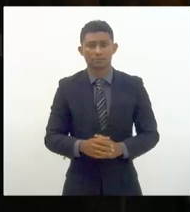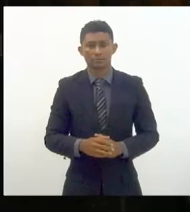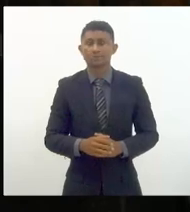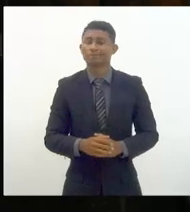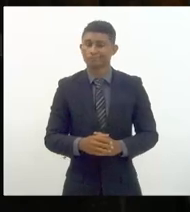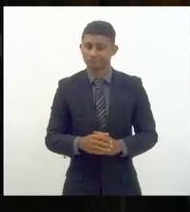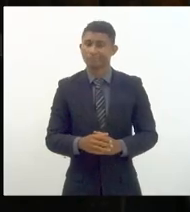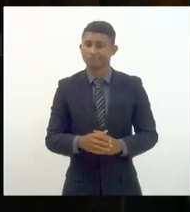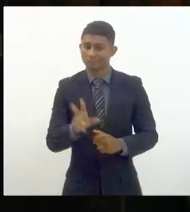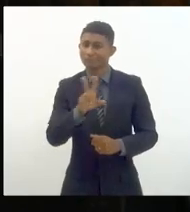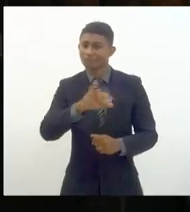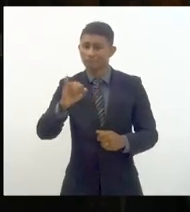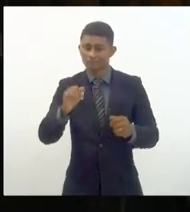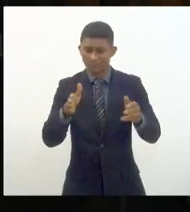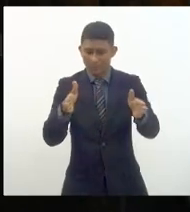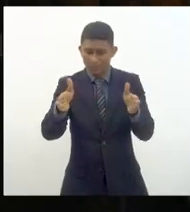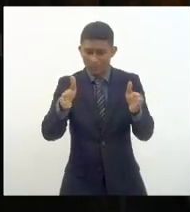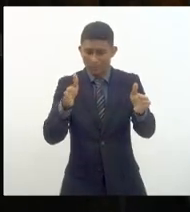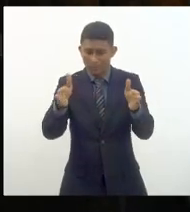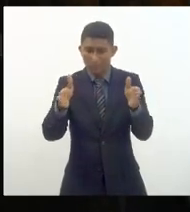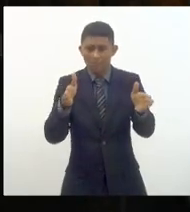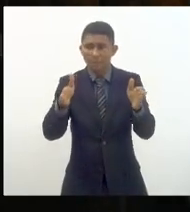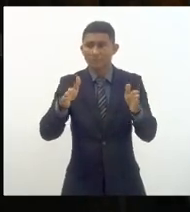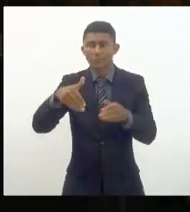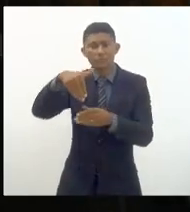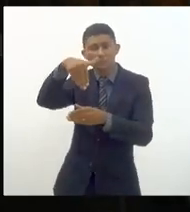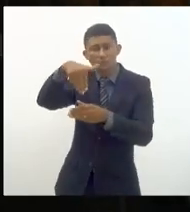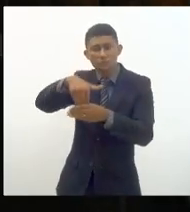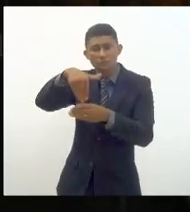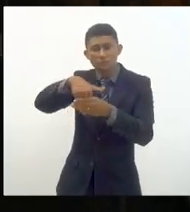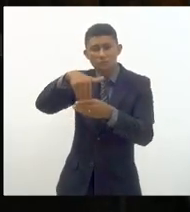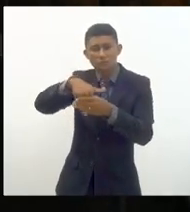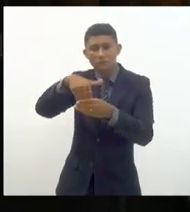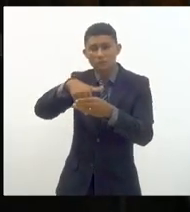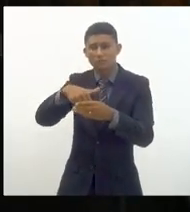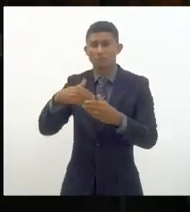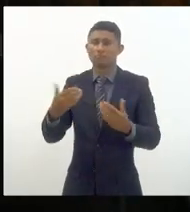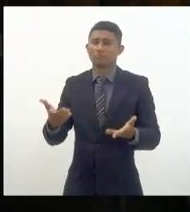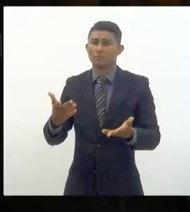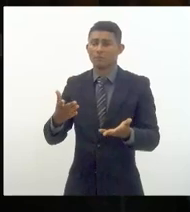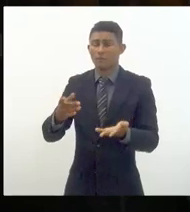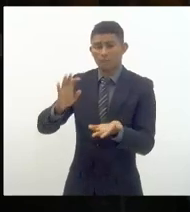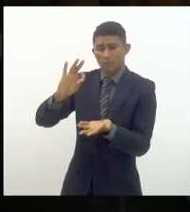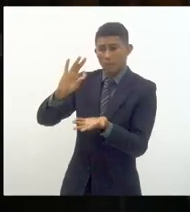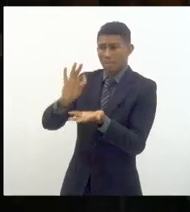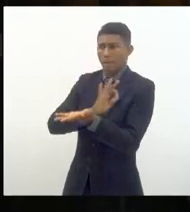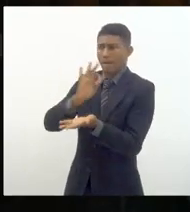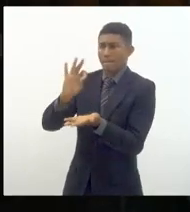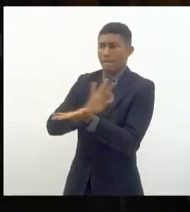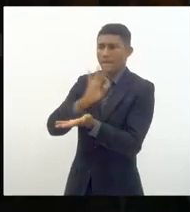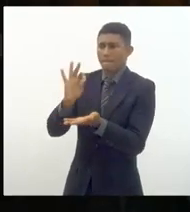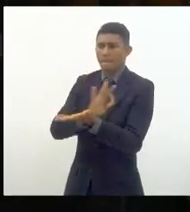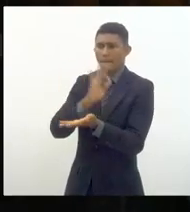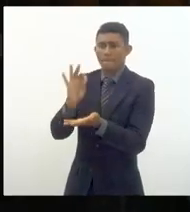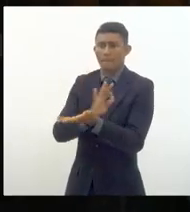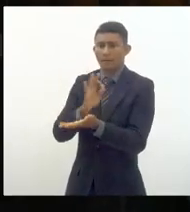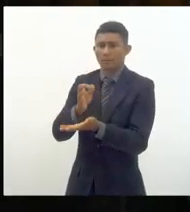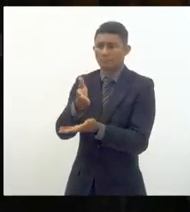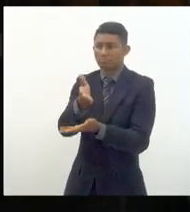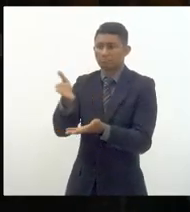o período eleitoral e evidentemente contratações que podem ter